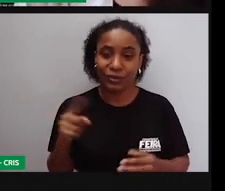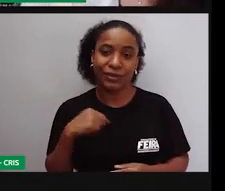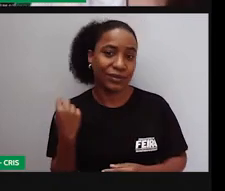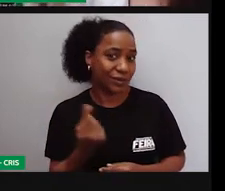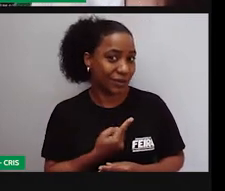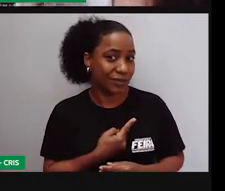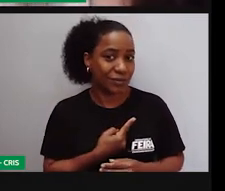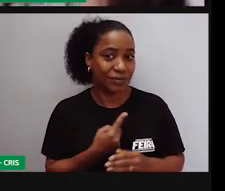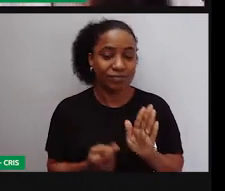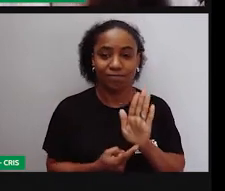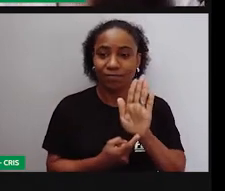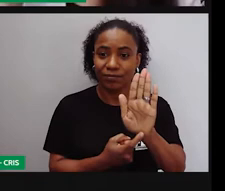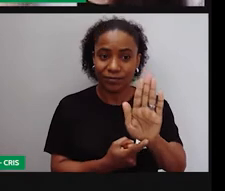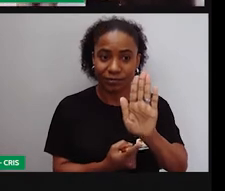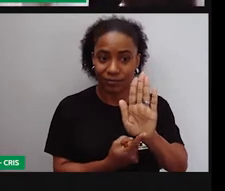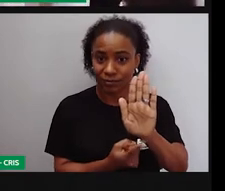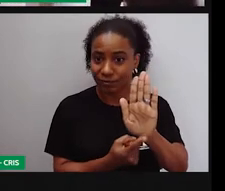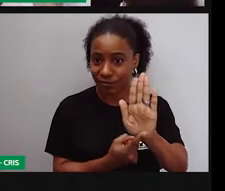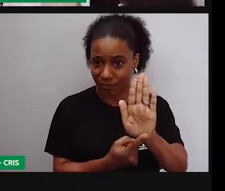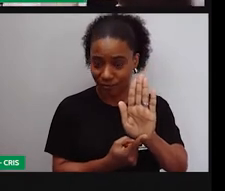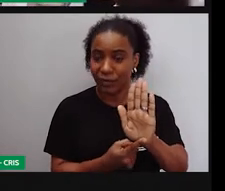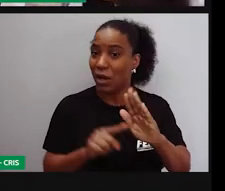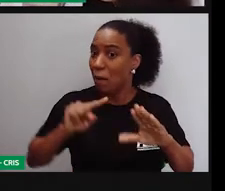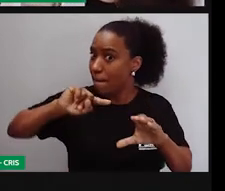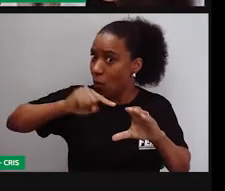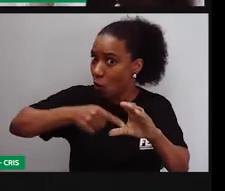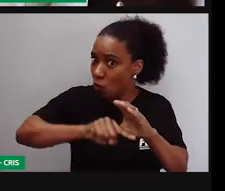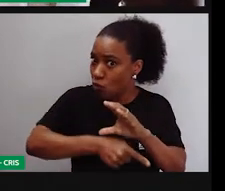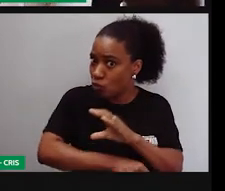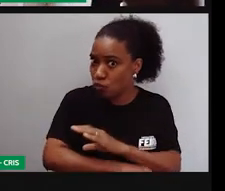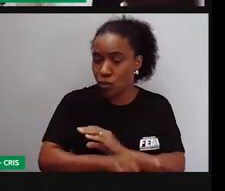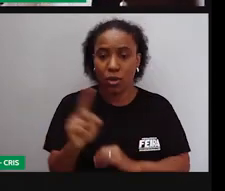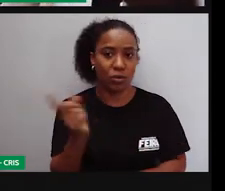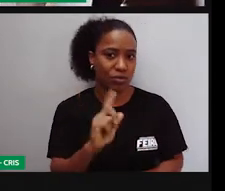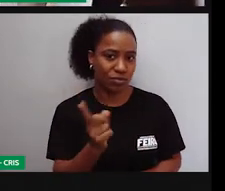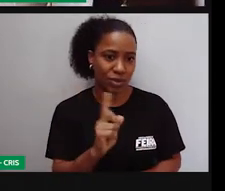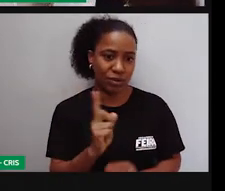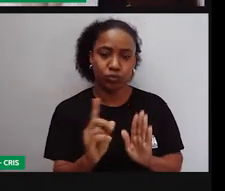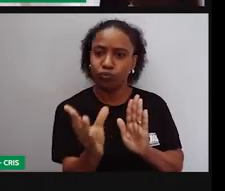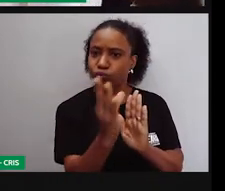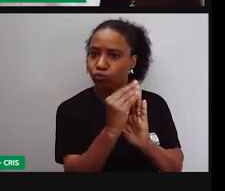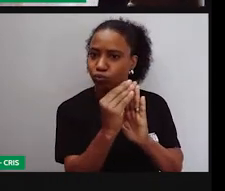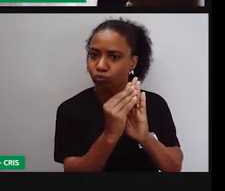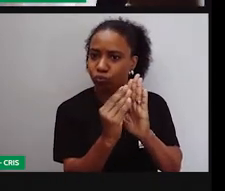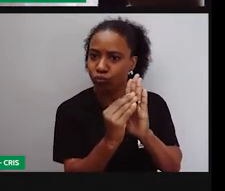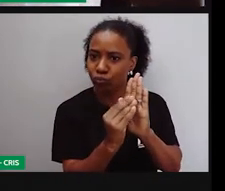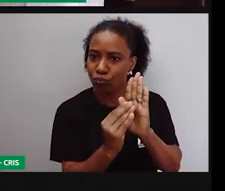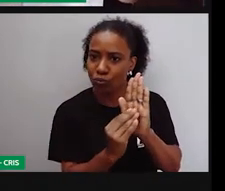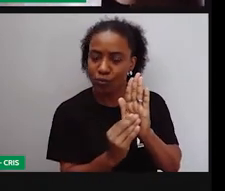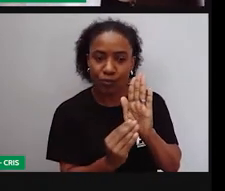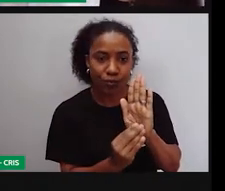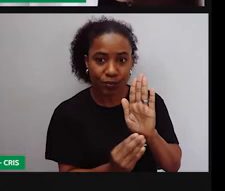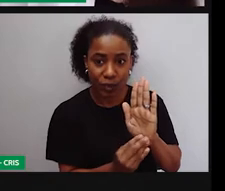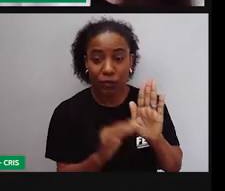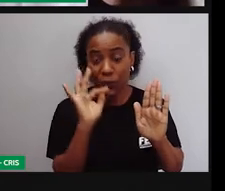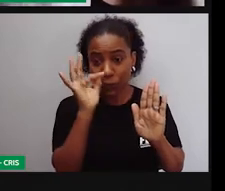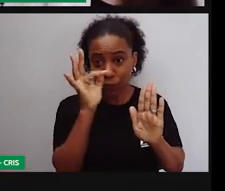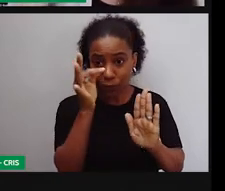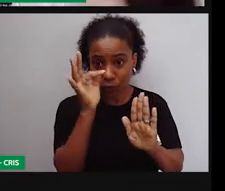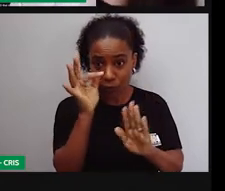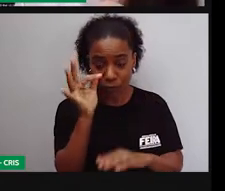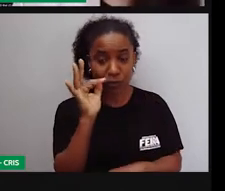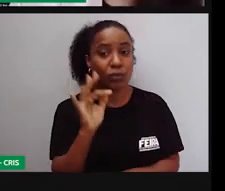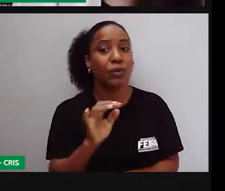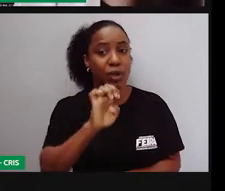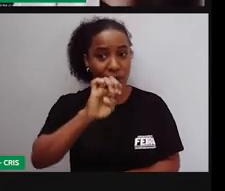vocês, eles não vão ser aprofundados, porque são conteúdos que vão ser trabalhados no sexto, no sétimo ano,